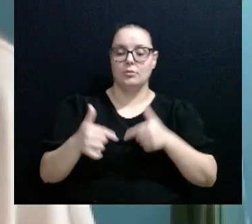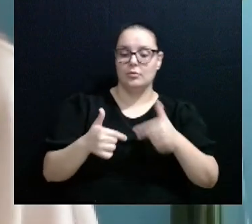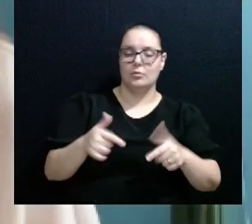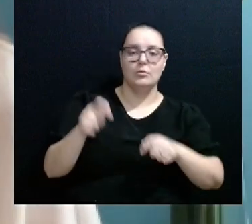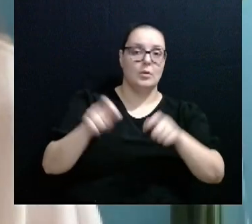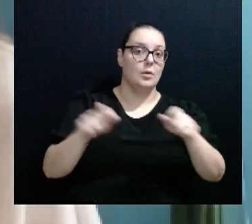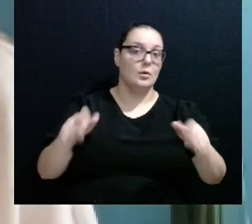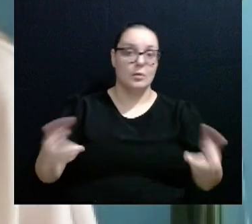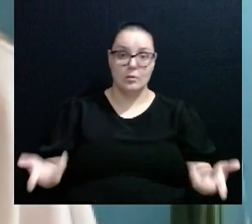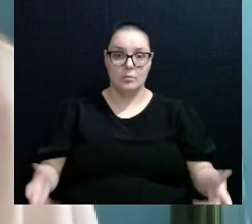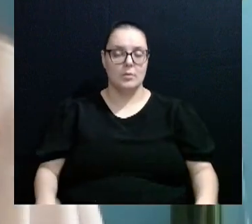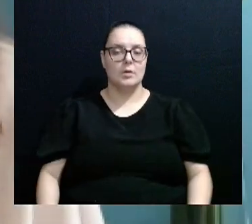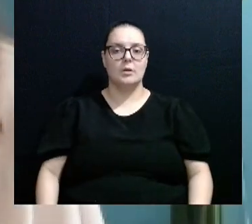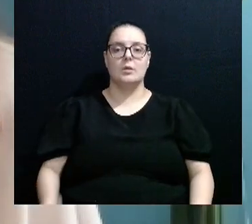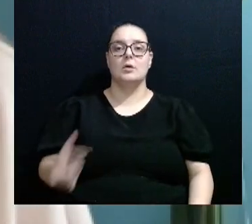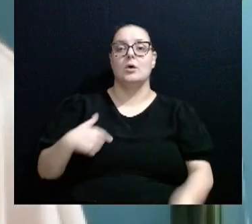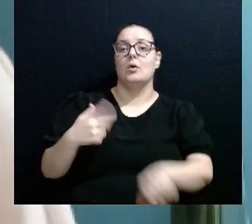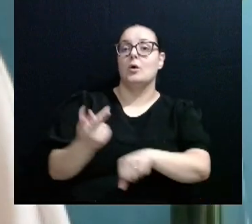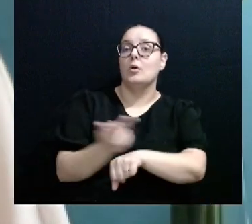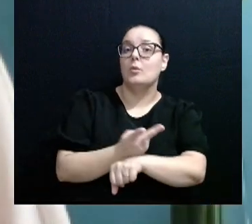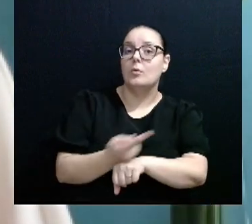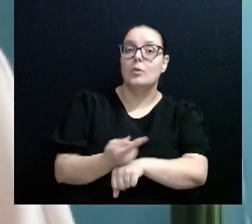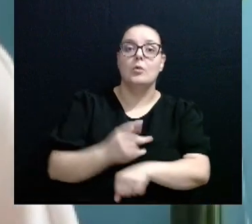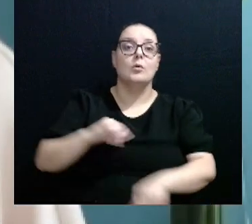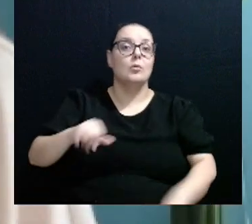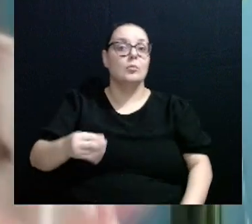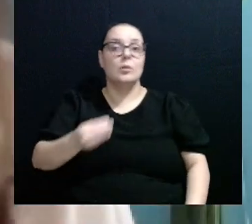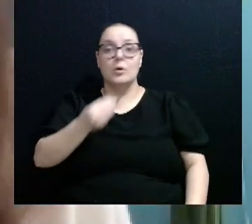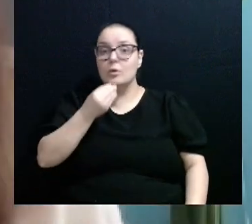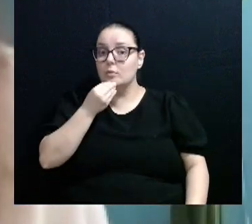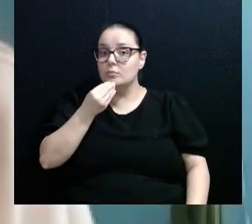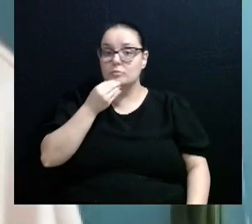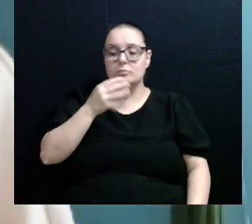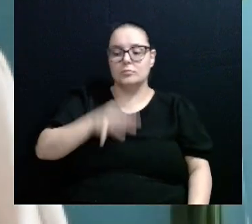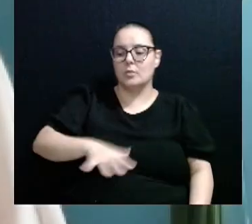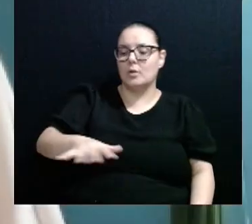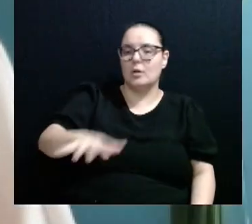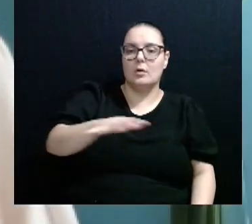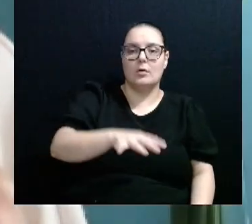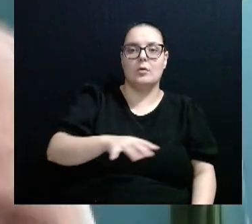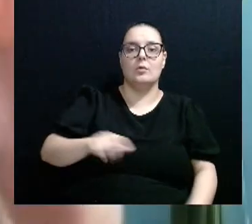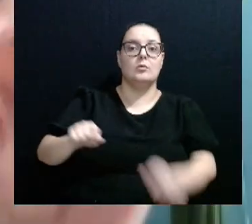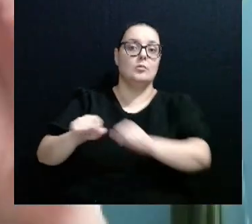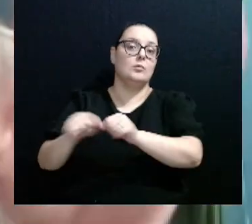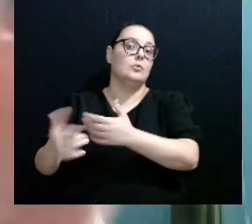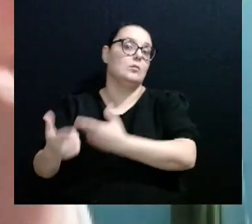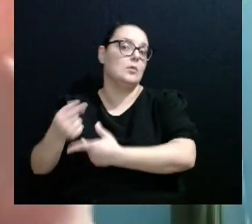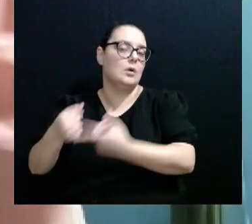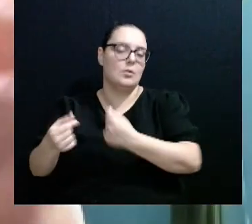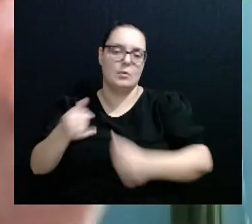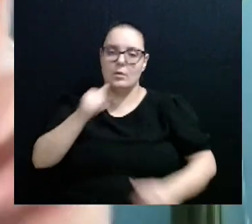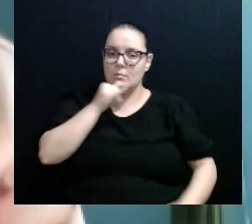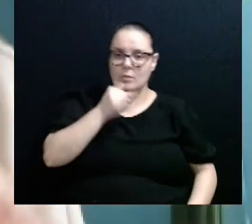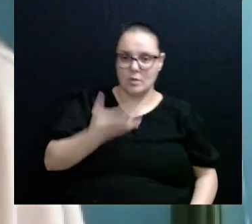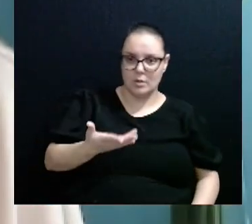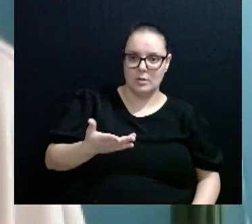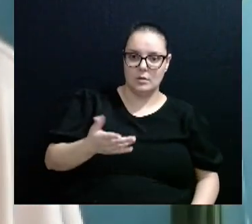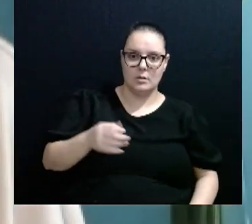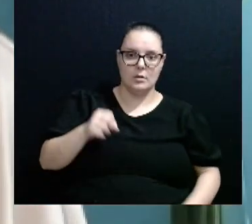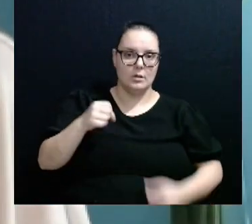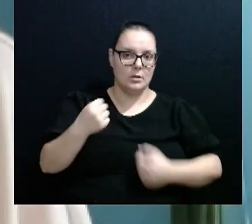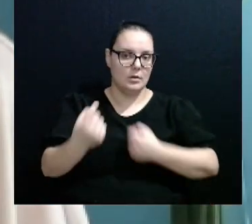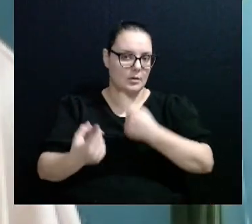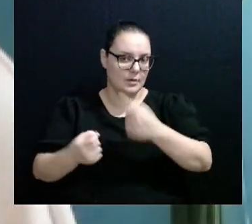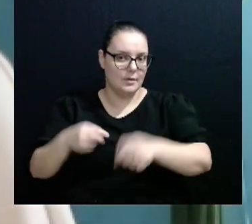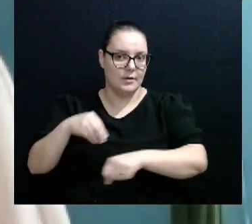estou buscando oportunidades na área do agronegócio. Estou dando aqui algumas dicas de áreas quentes,